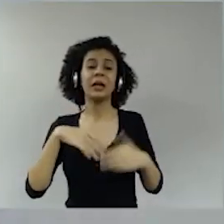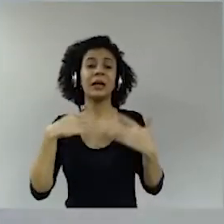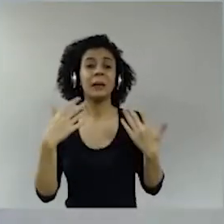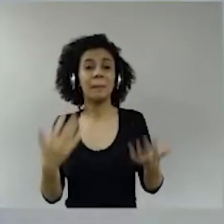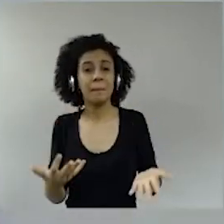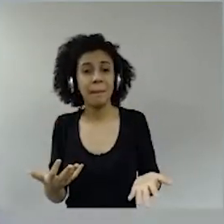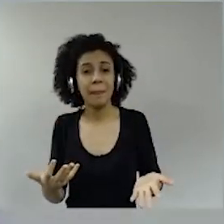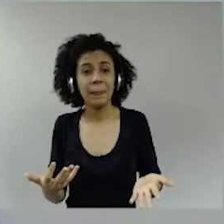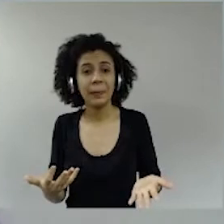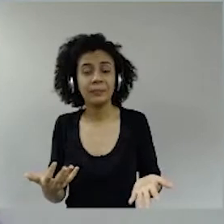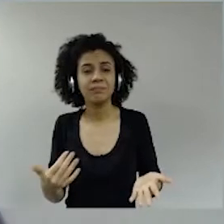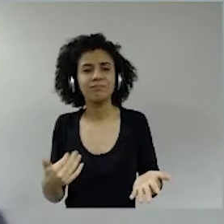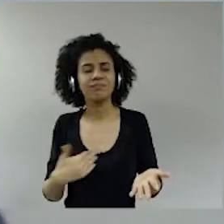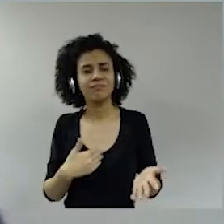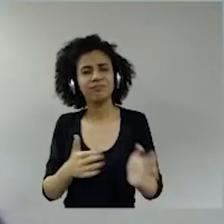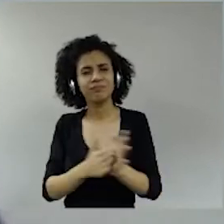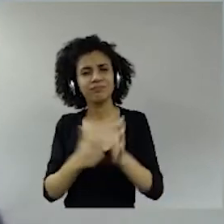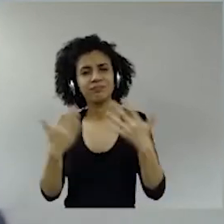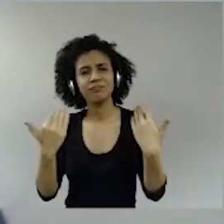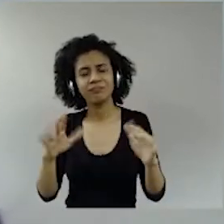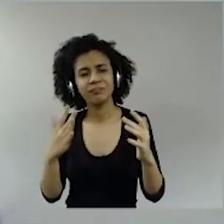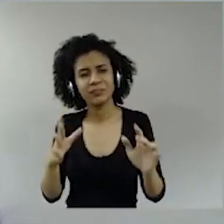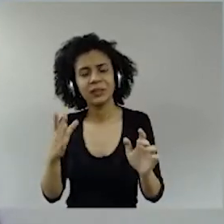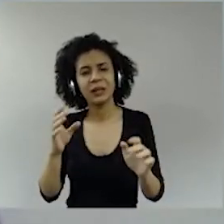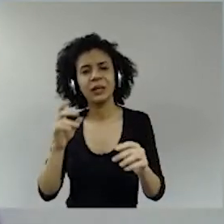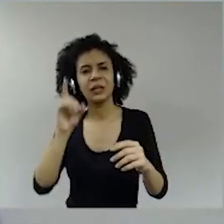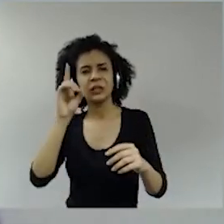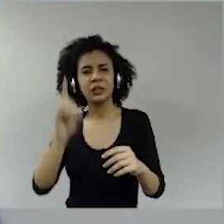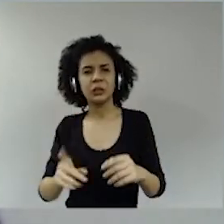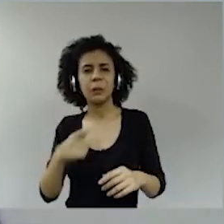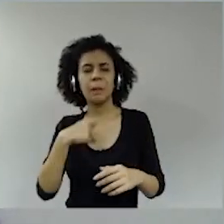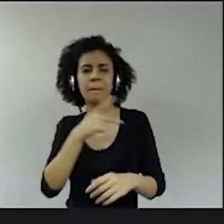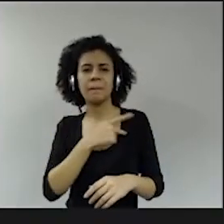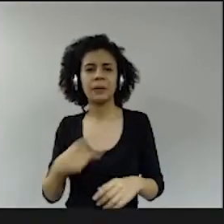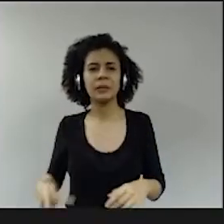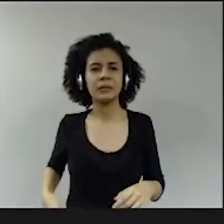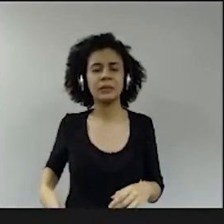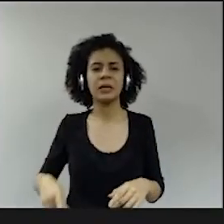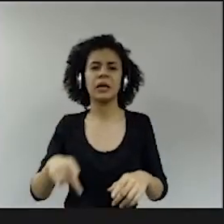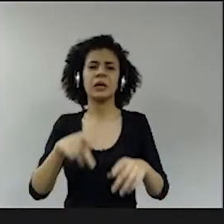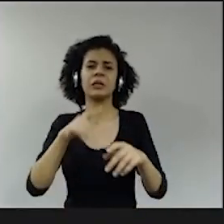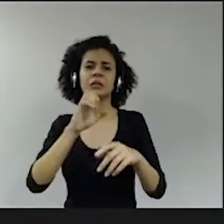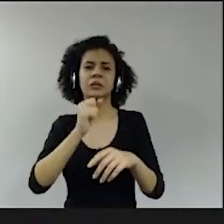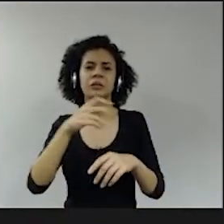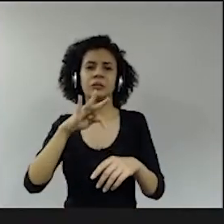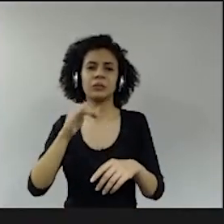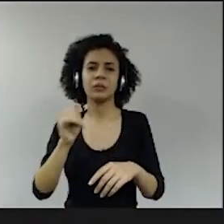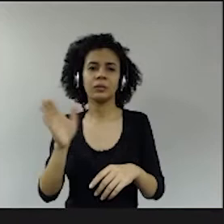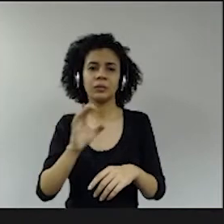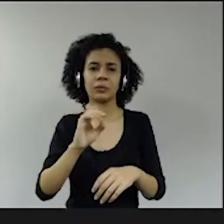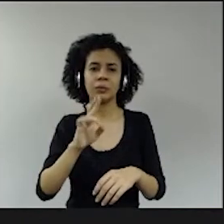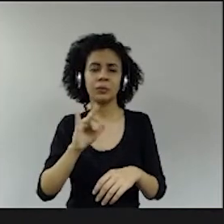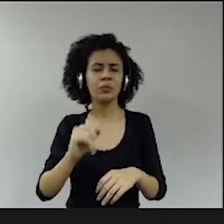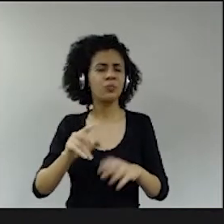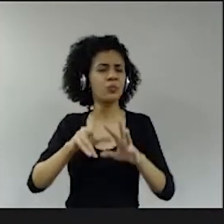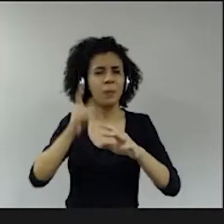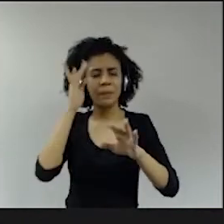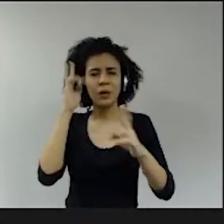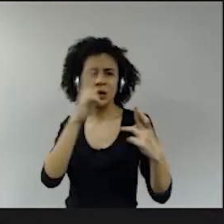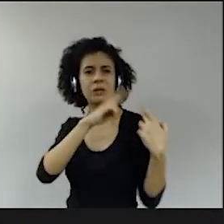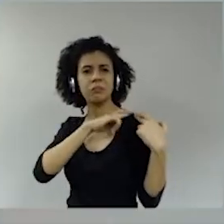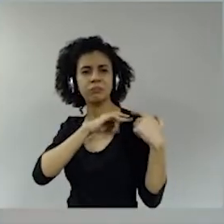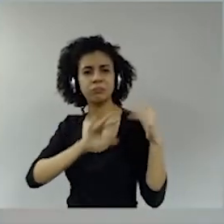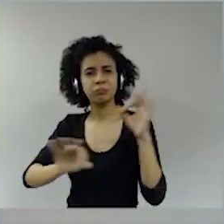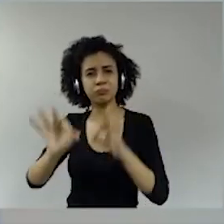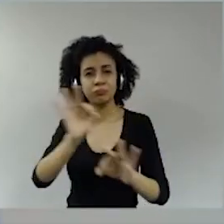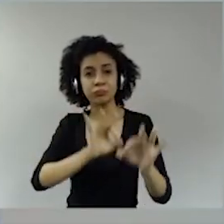obviamente, a diretoria da OAB Nacional, nosso presidente Santa Cruz, o Beto também, que montou toda essa estrutura,